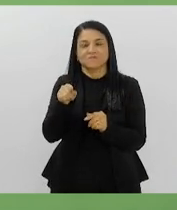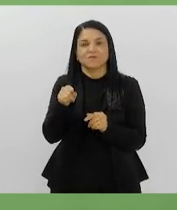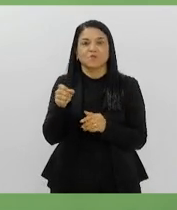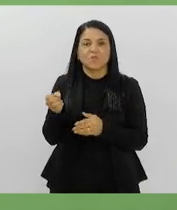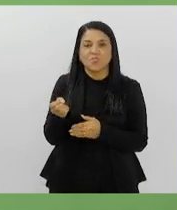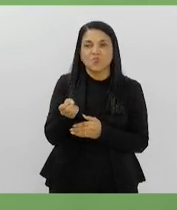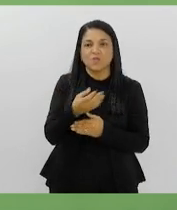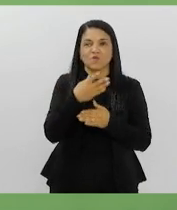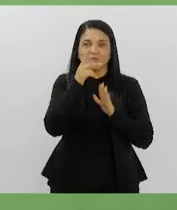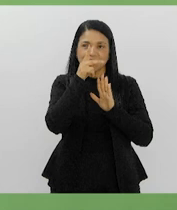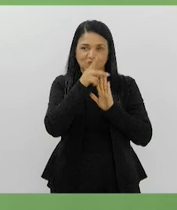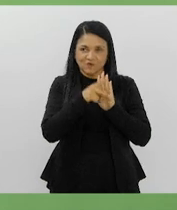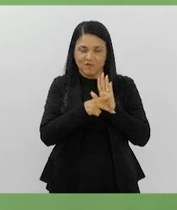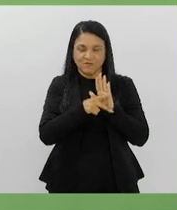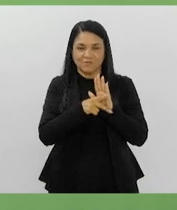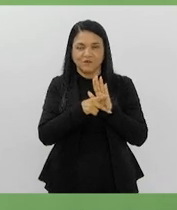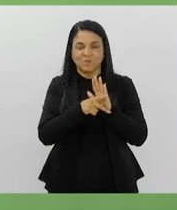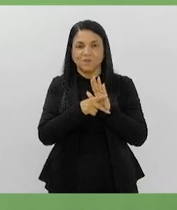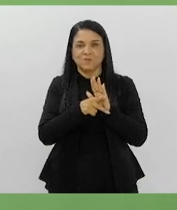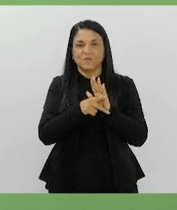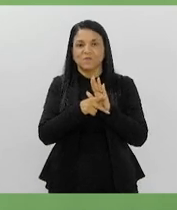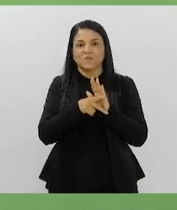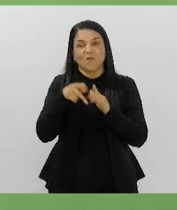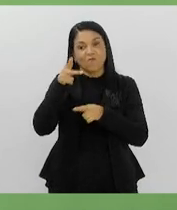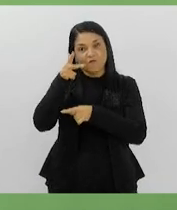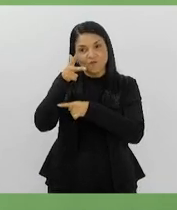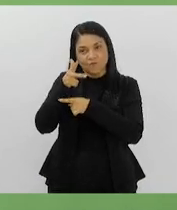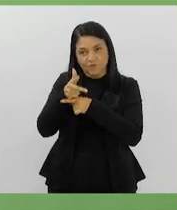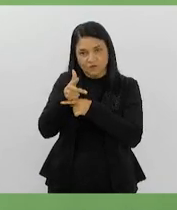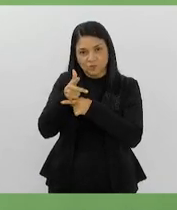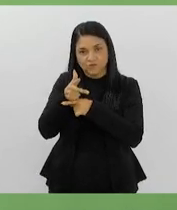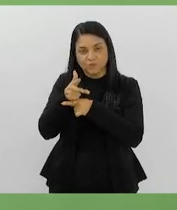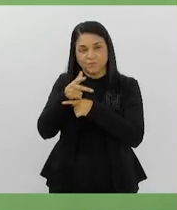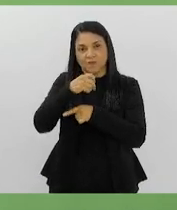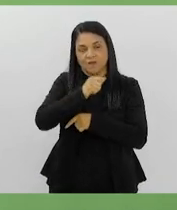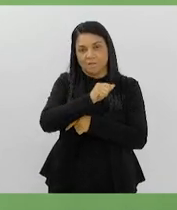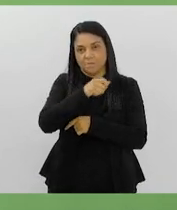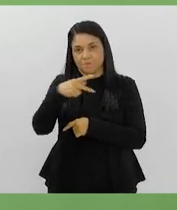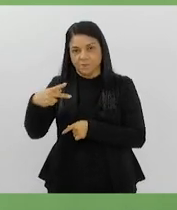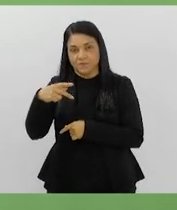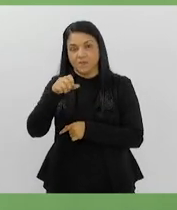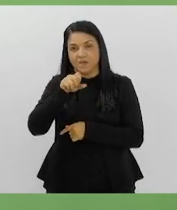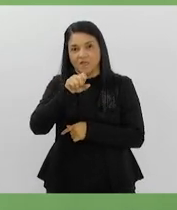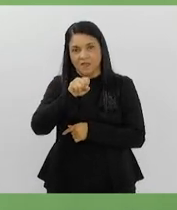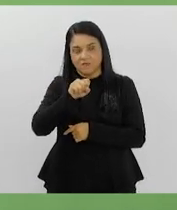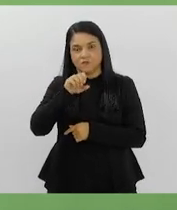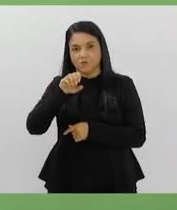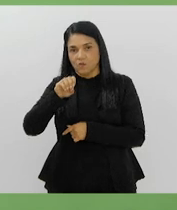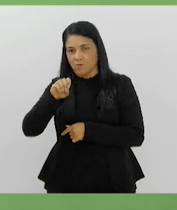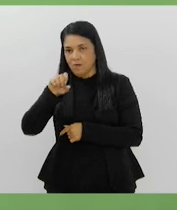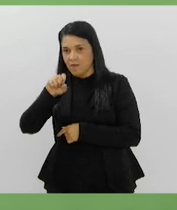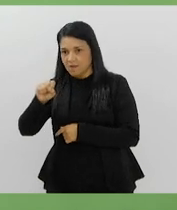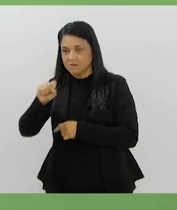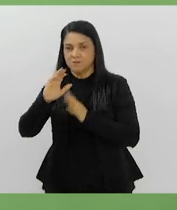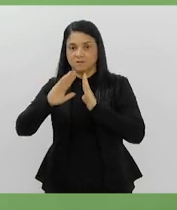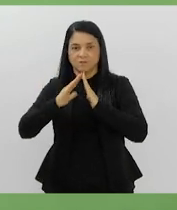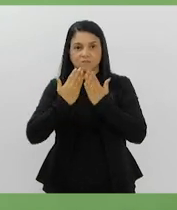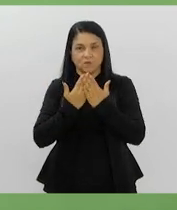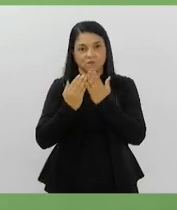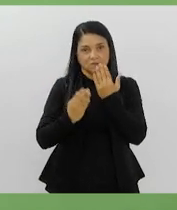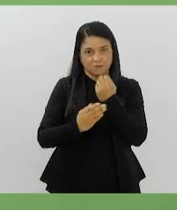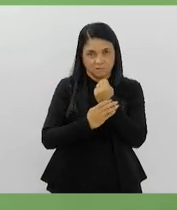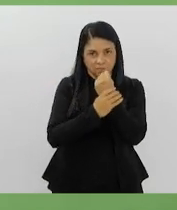ver se eu consigo dar o play a um vídeo, que é um aplicativo SOS Escola Segura. Não estou conseguindo.